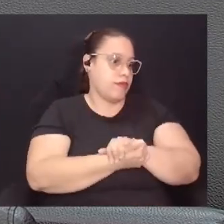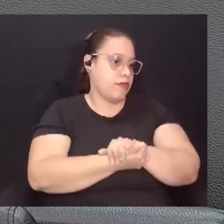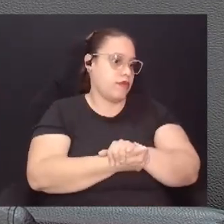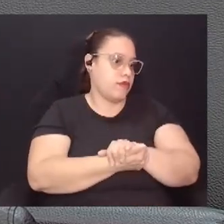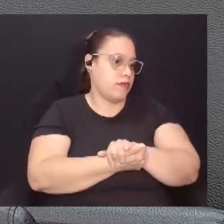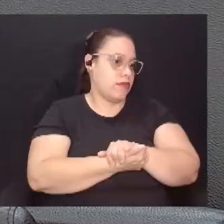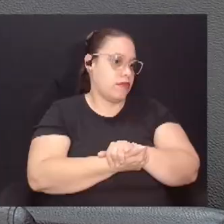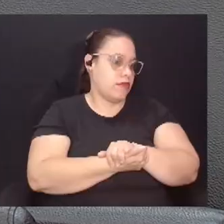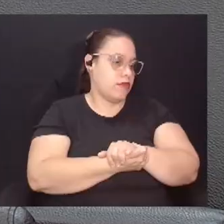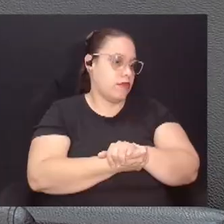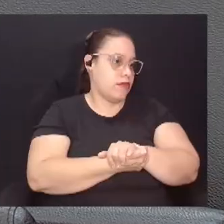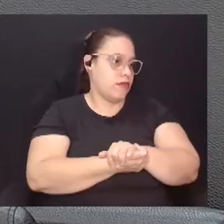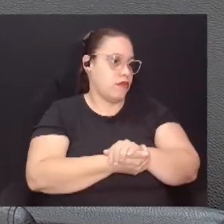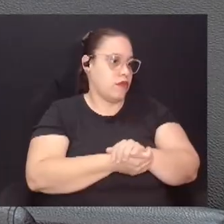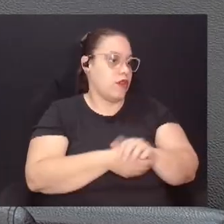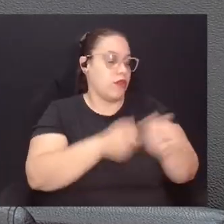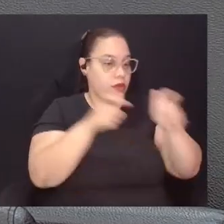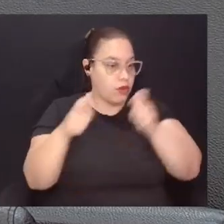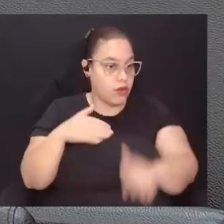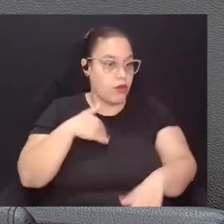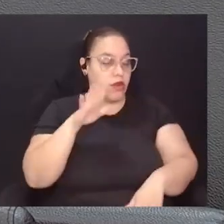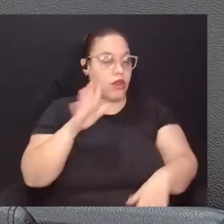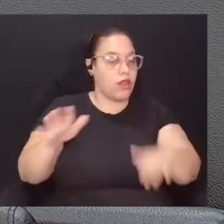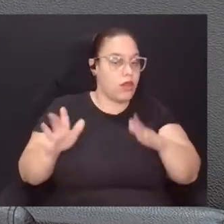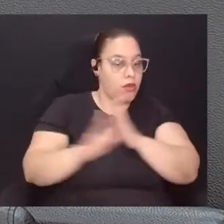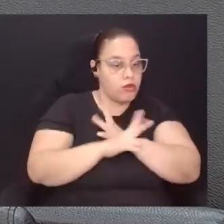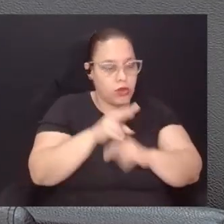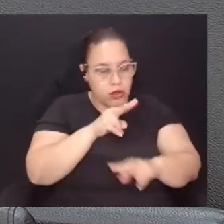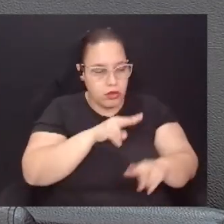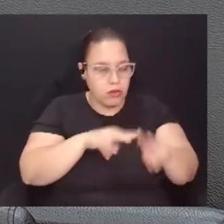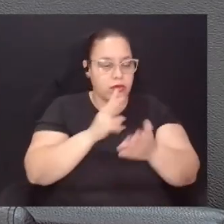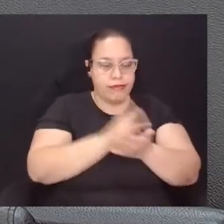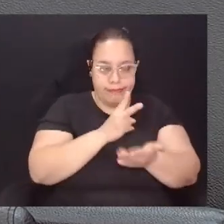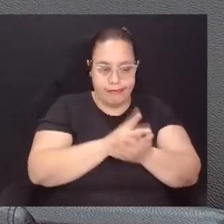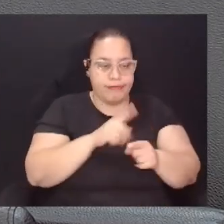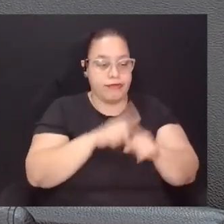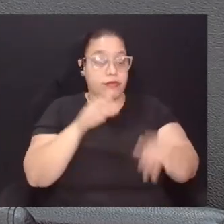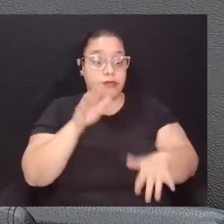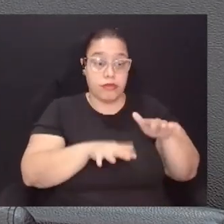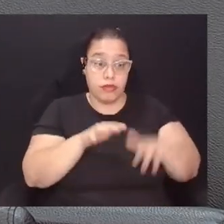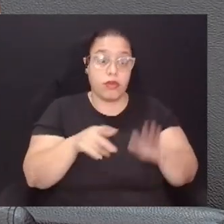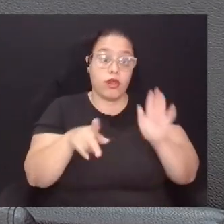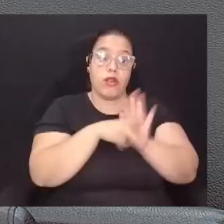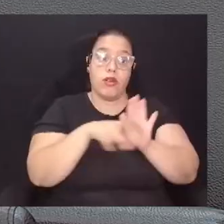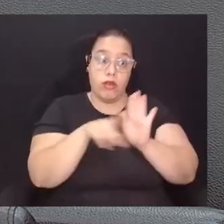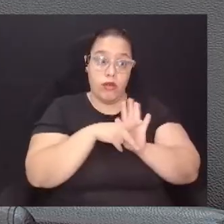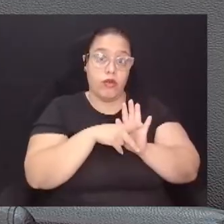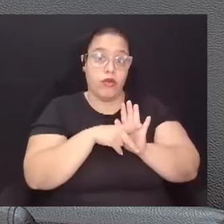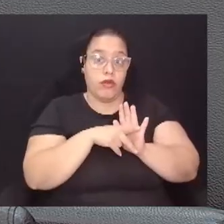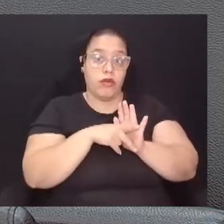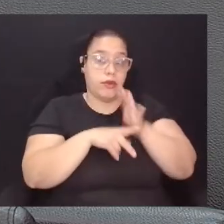então a gente fica, os espaços que a gente tem maior circulação, né, a gente fica verificando sempre, mas muitas vezes os